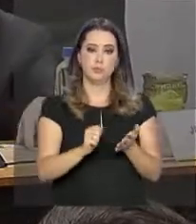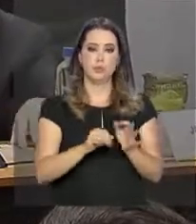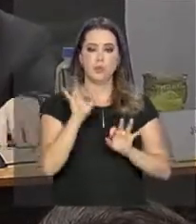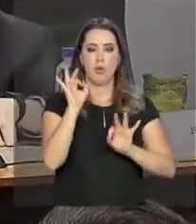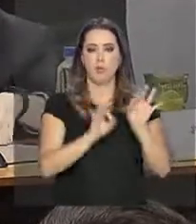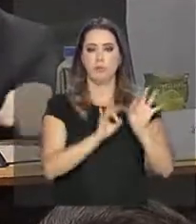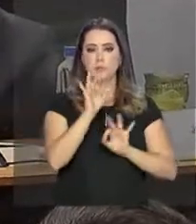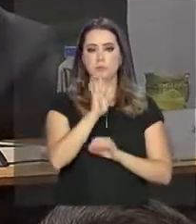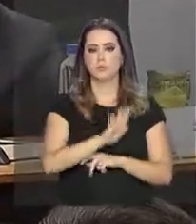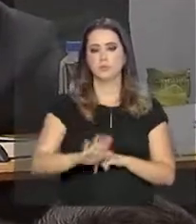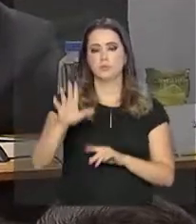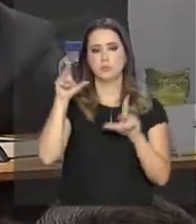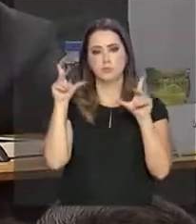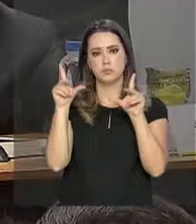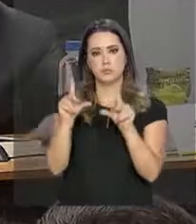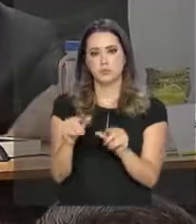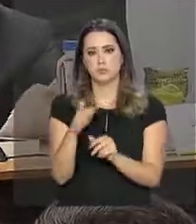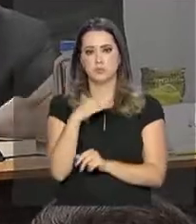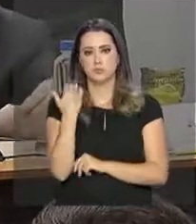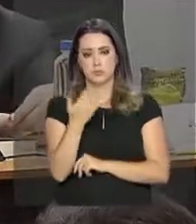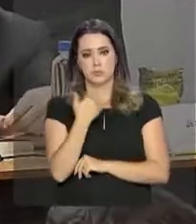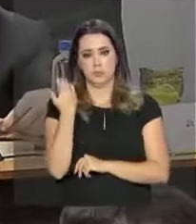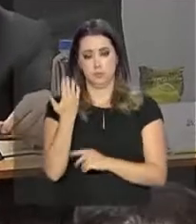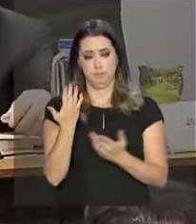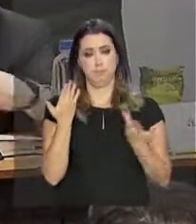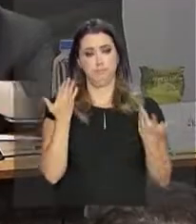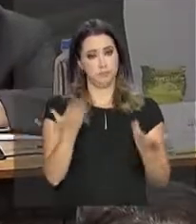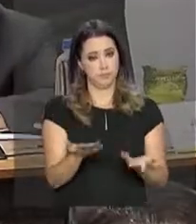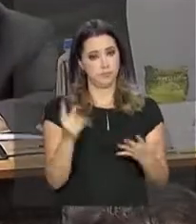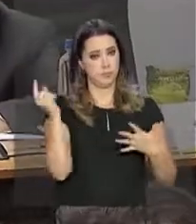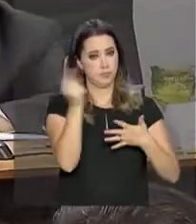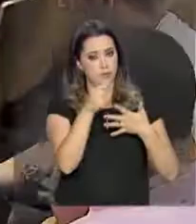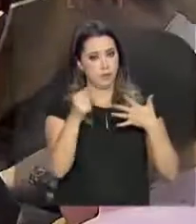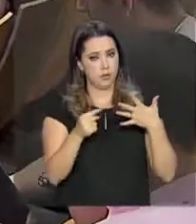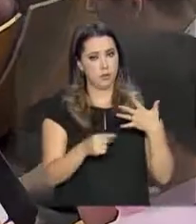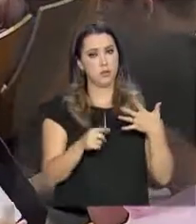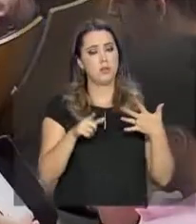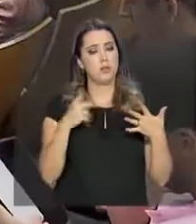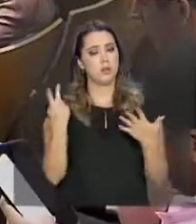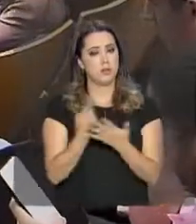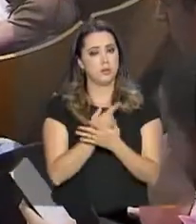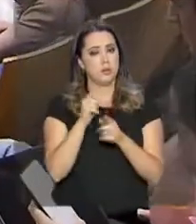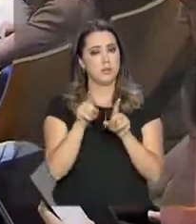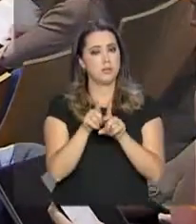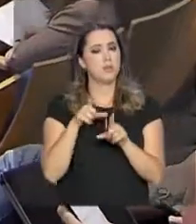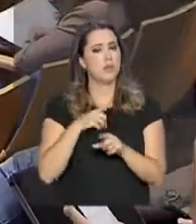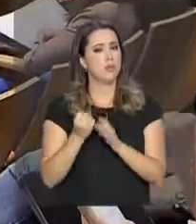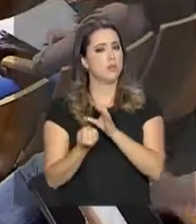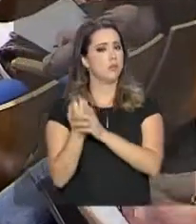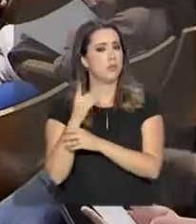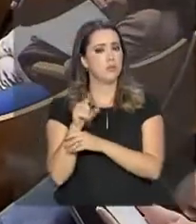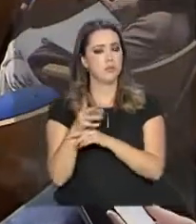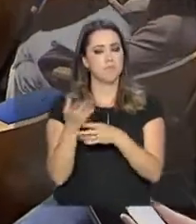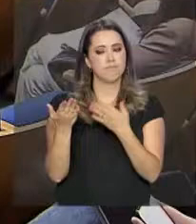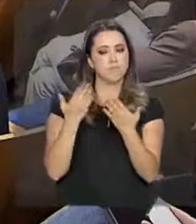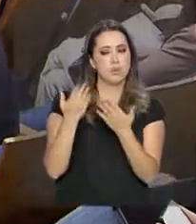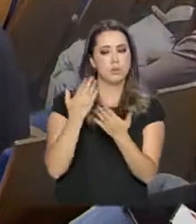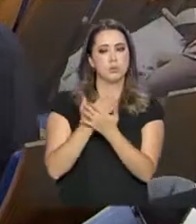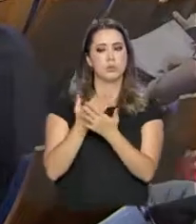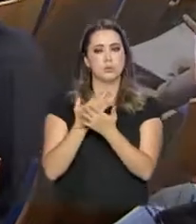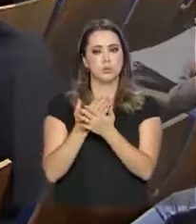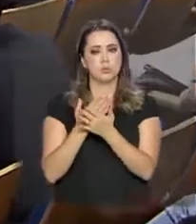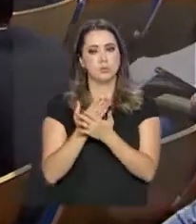de redução de mortes e lesões no trânsito entre as medidas que serão tomadas está a criação de um diagnóstico nacional